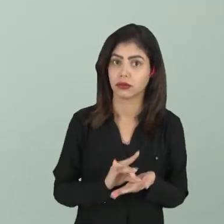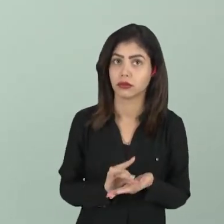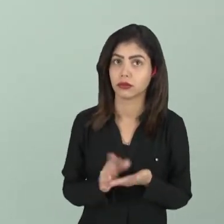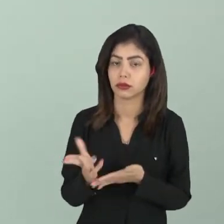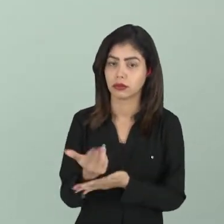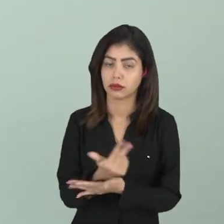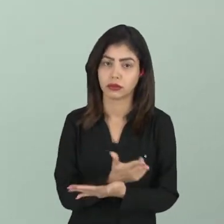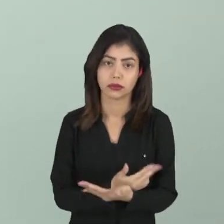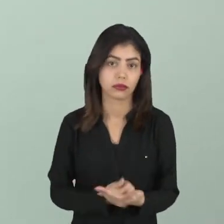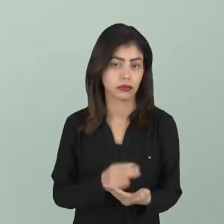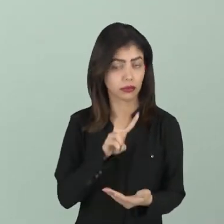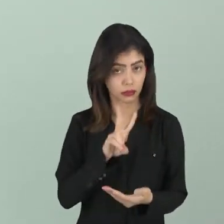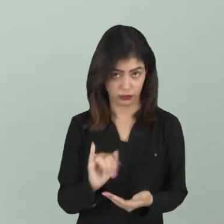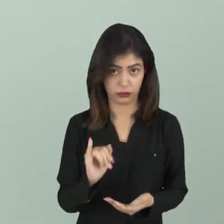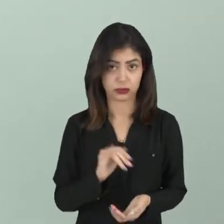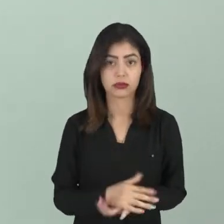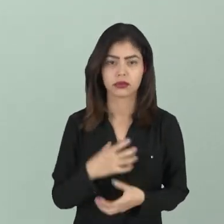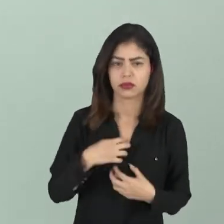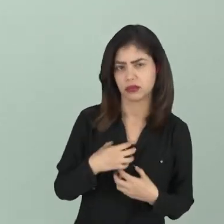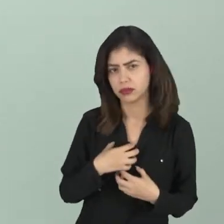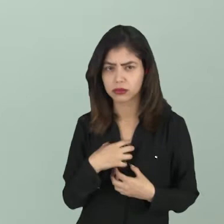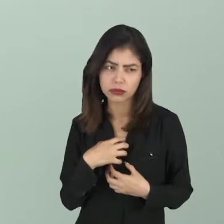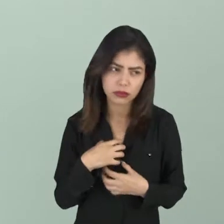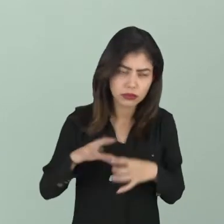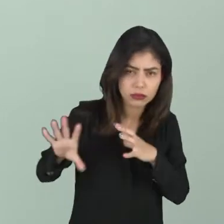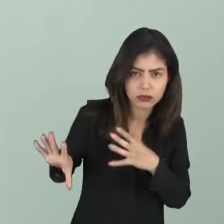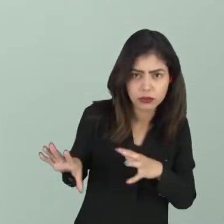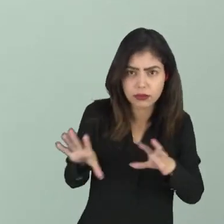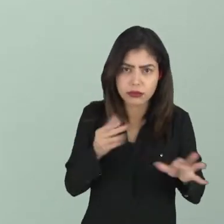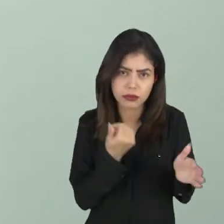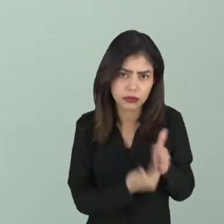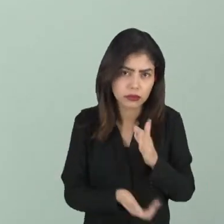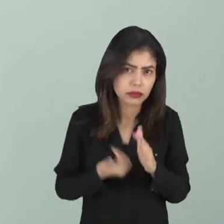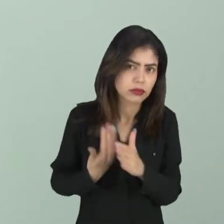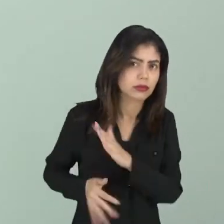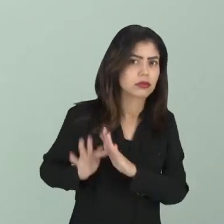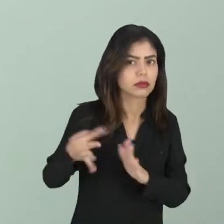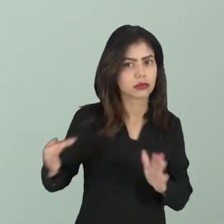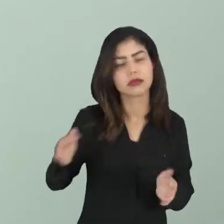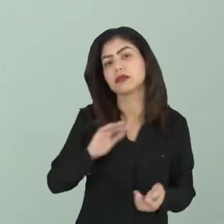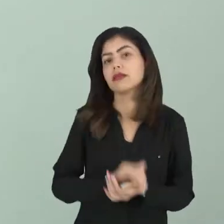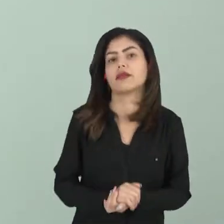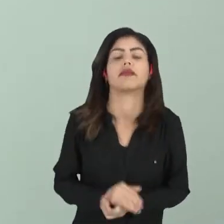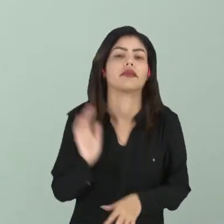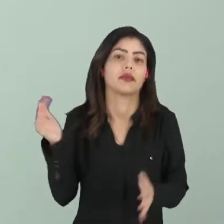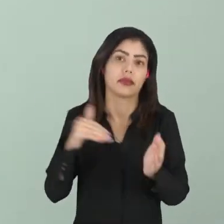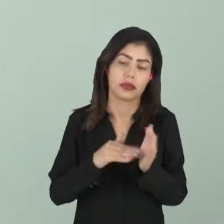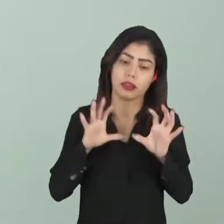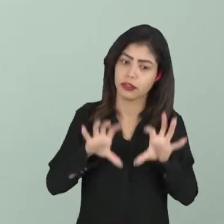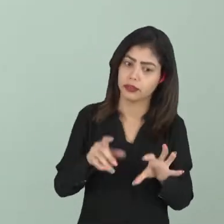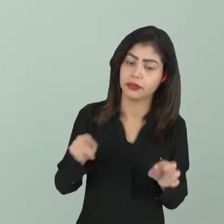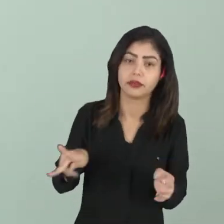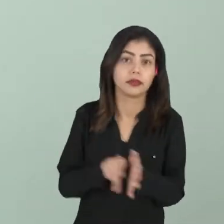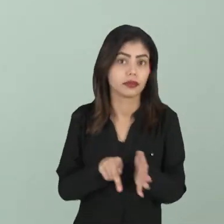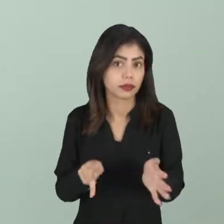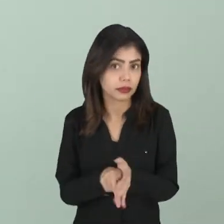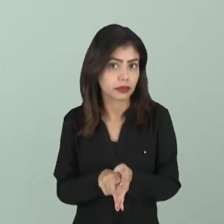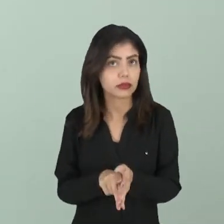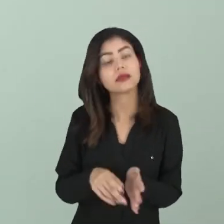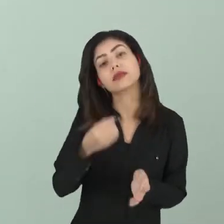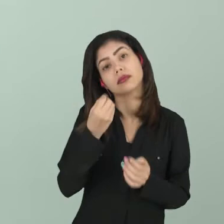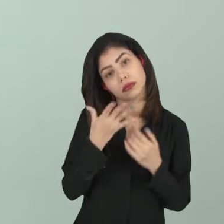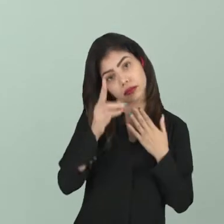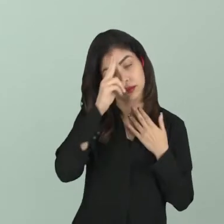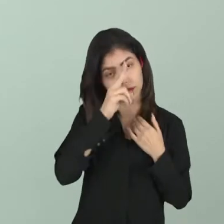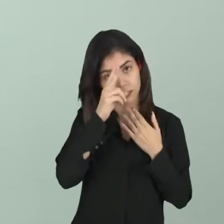que o artista ele vai se sentindo um pouco deslocado porque ele vai perdendo a sua função, né? Porque até então a função do artista, é